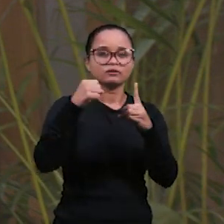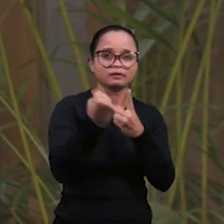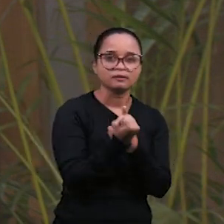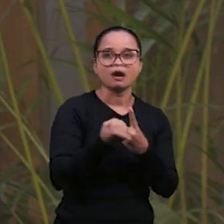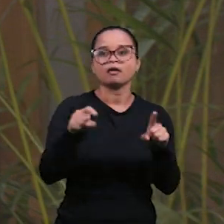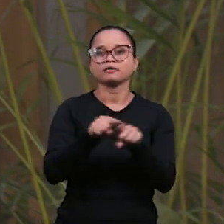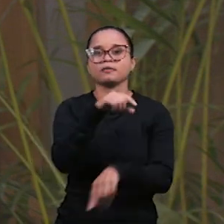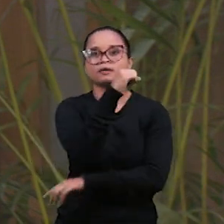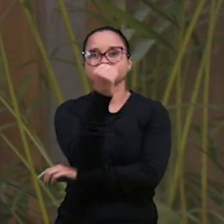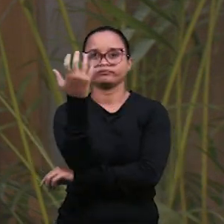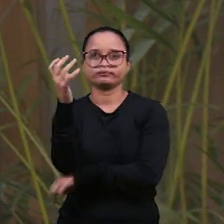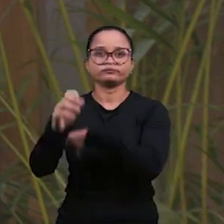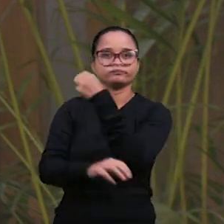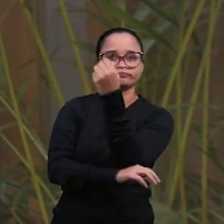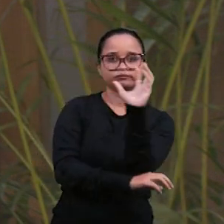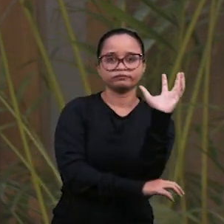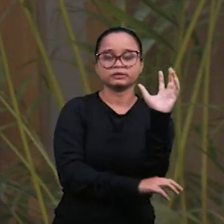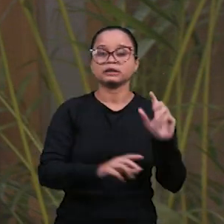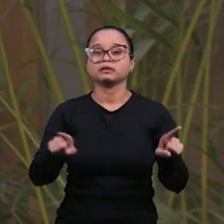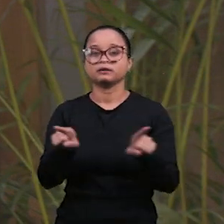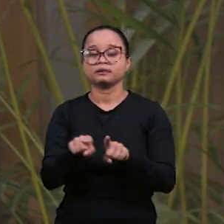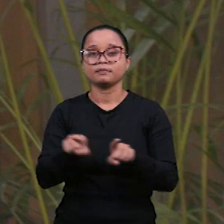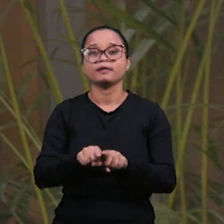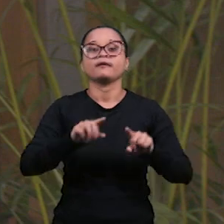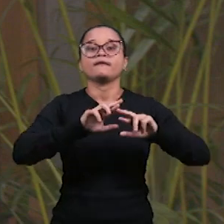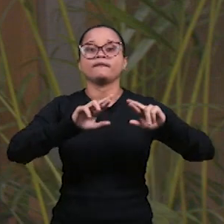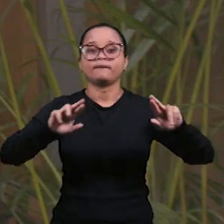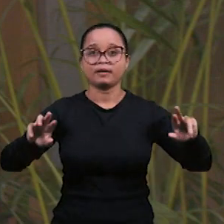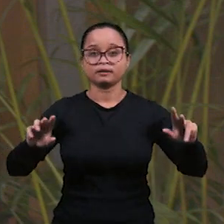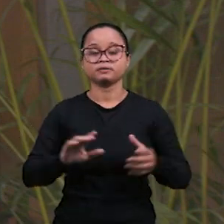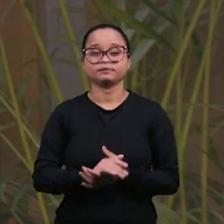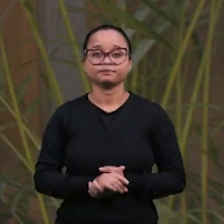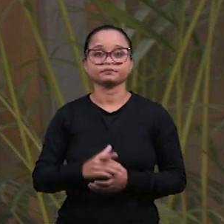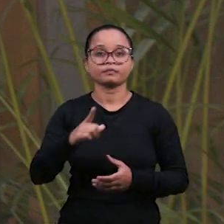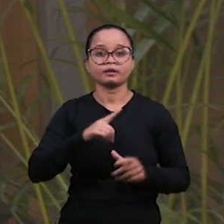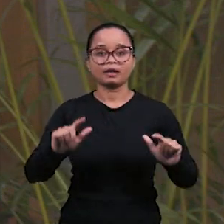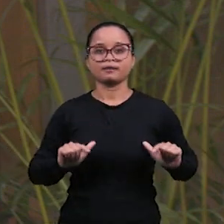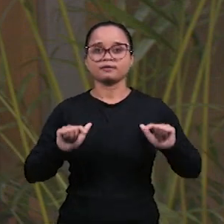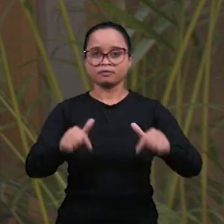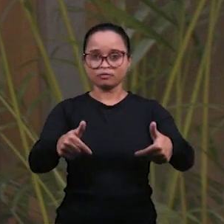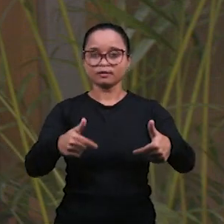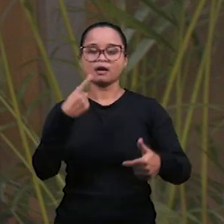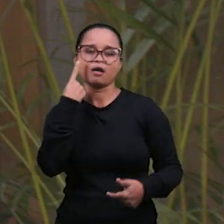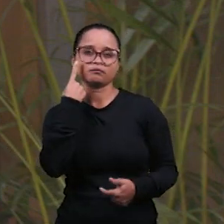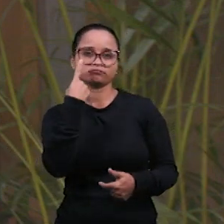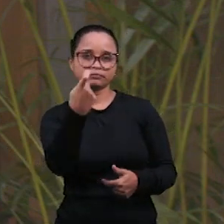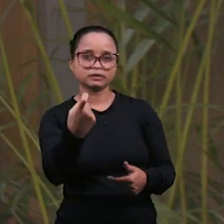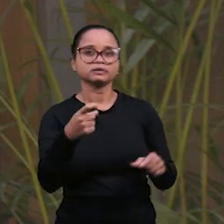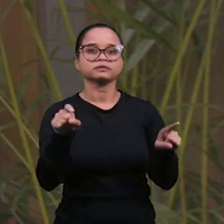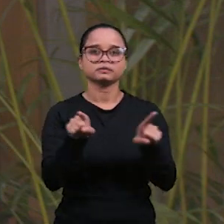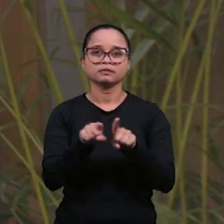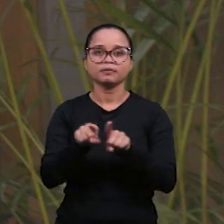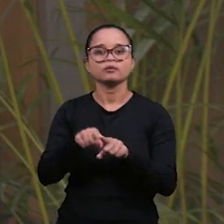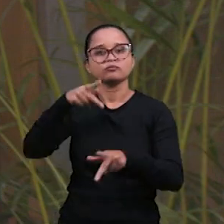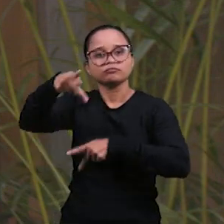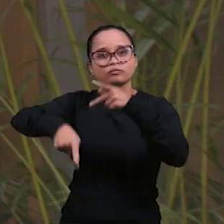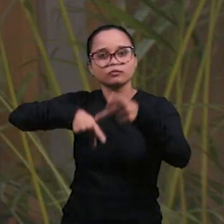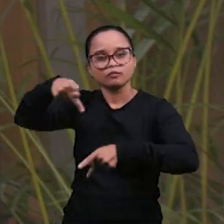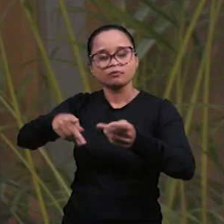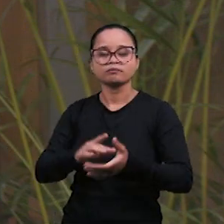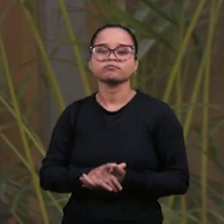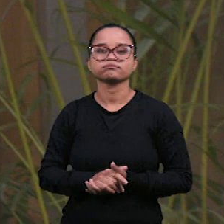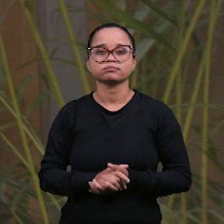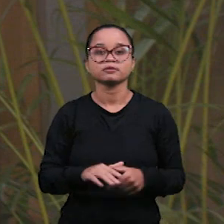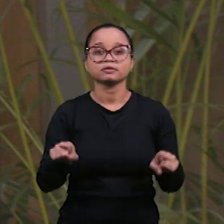ambiental, enfim, de diversas coisas, diversas ações de interesses da população, boa parte